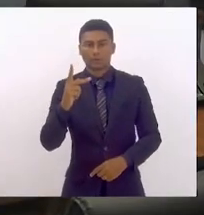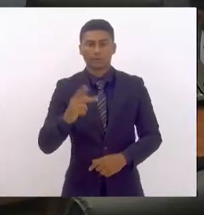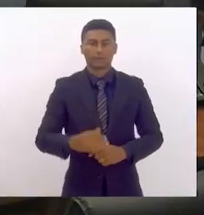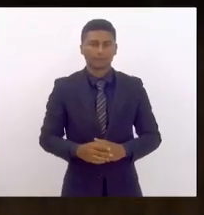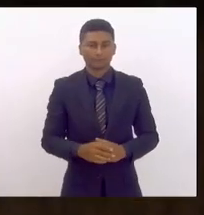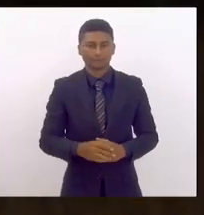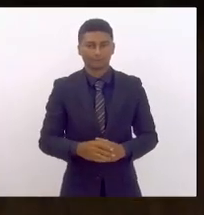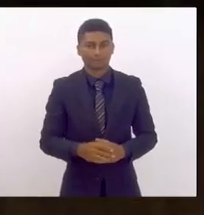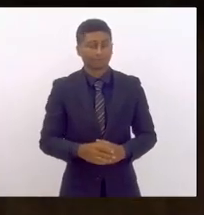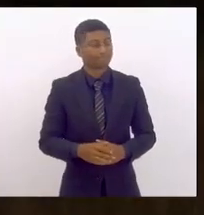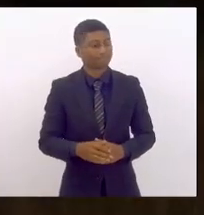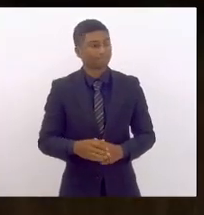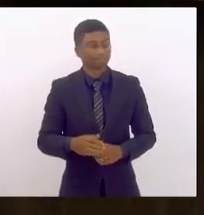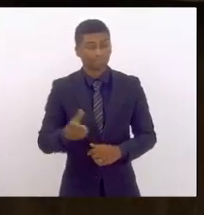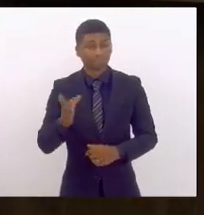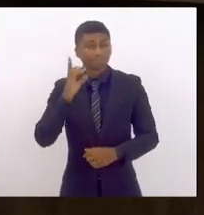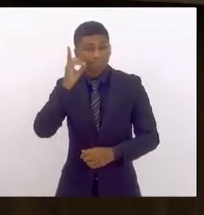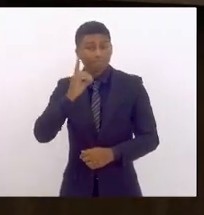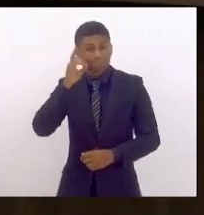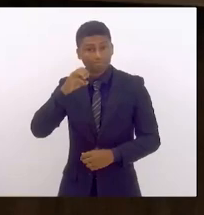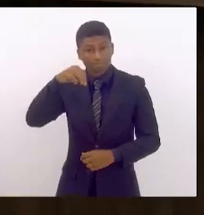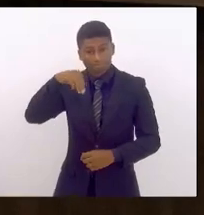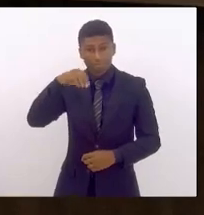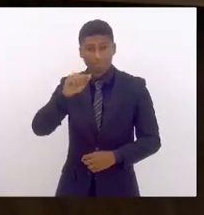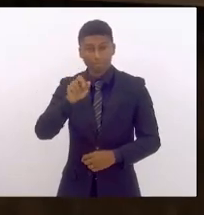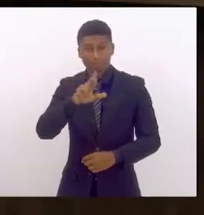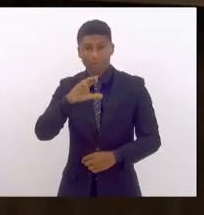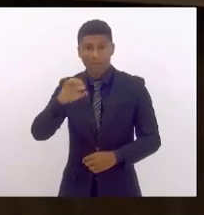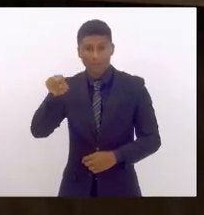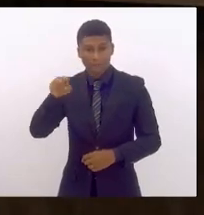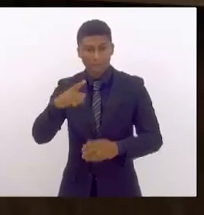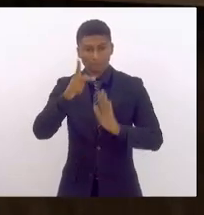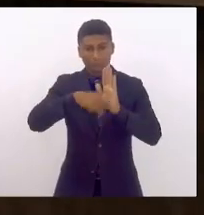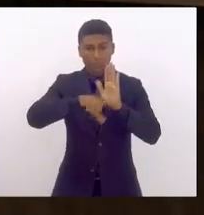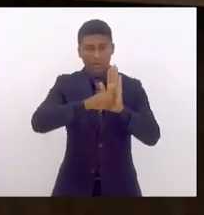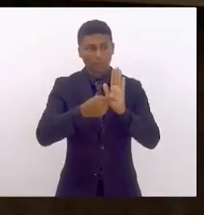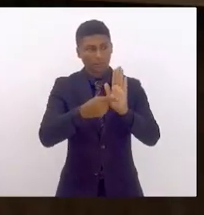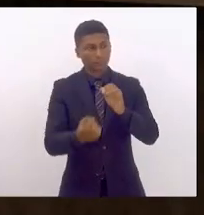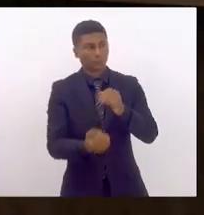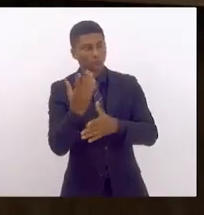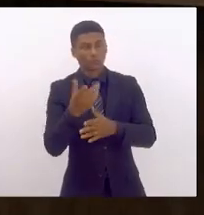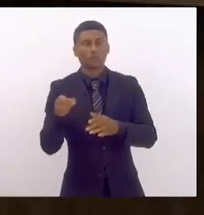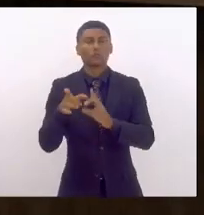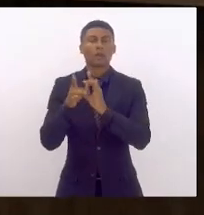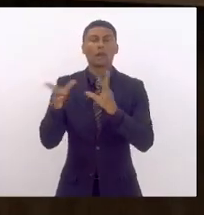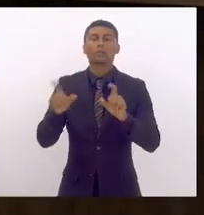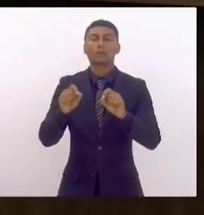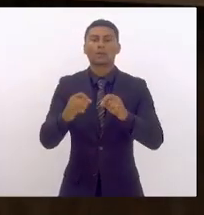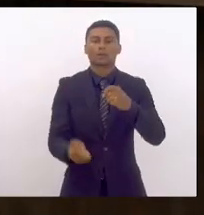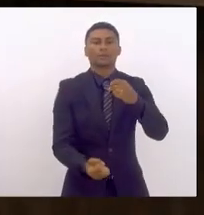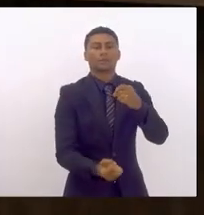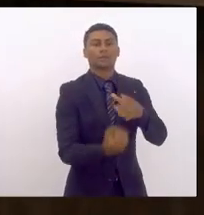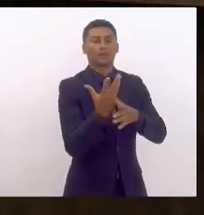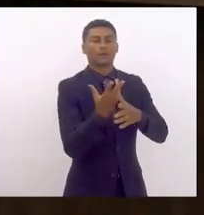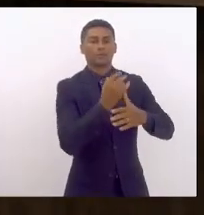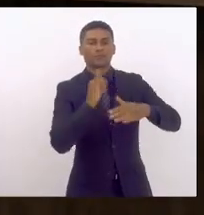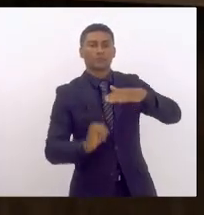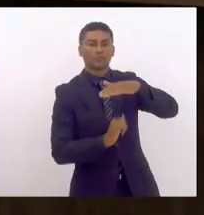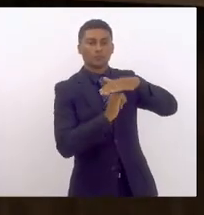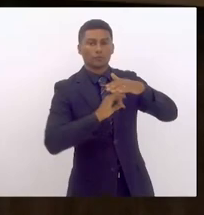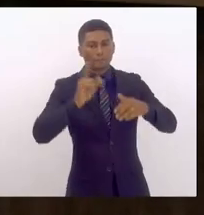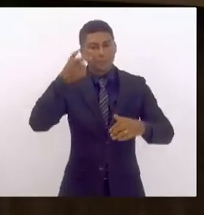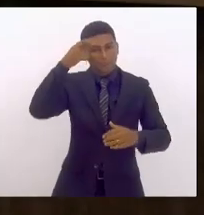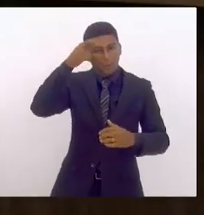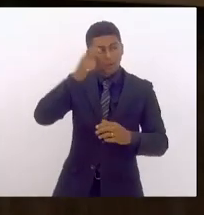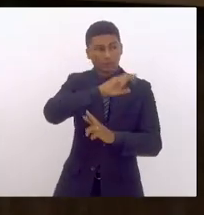Deputado Márcio canela Presidente apresenta esse projeto que autorizativo para criar os chamados institutos de memória como centro de referência